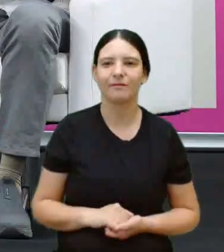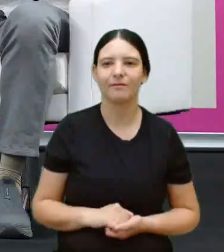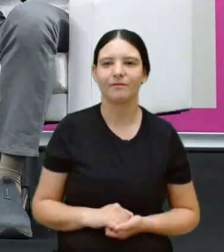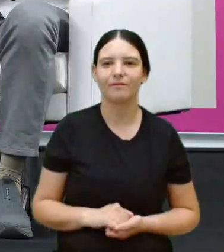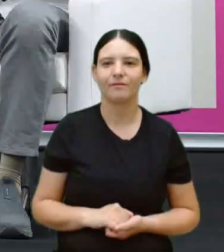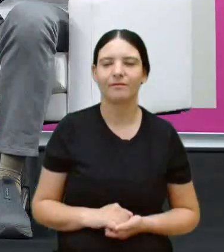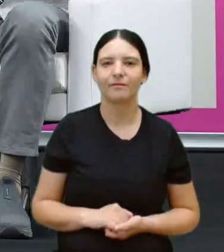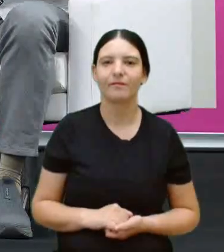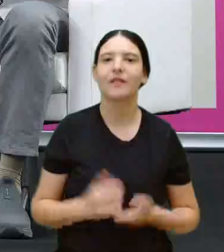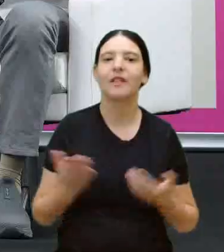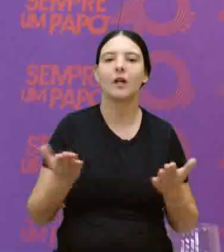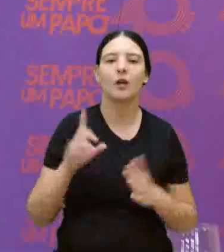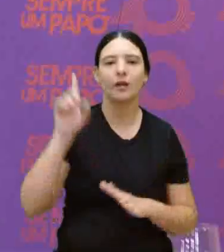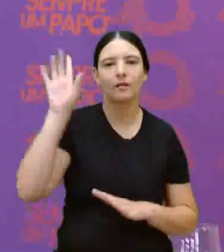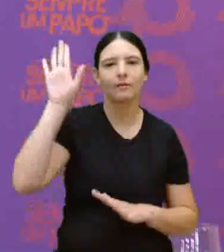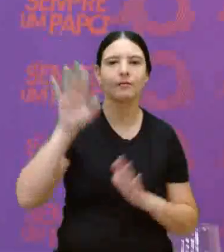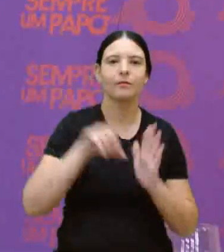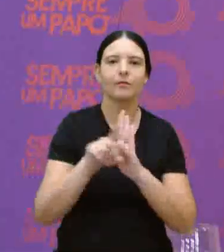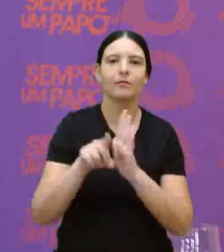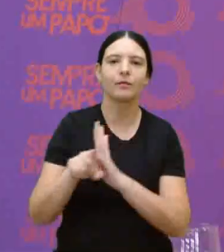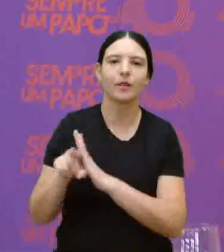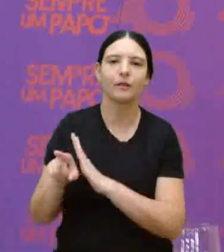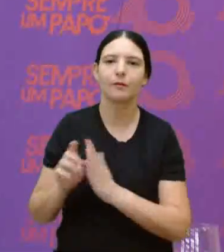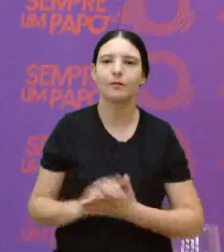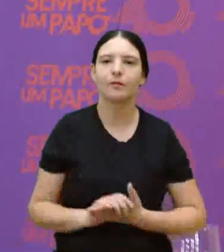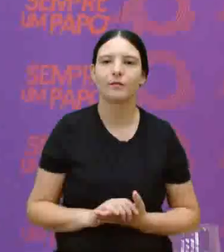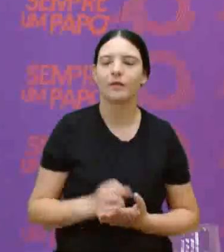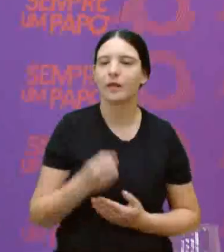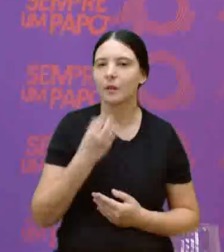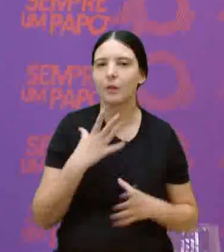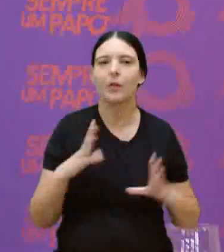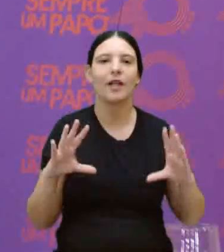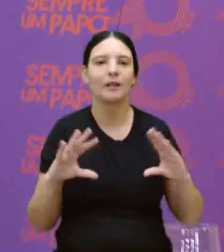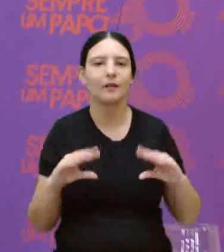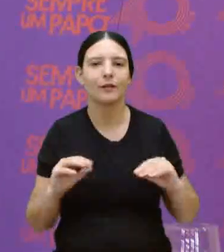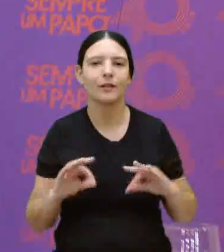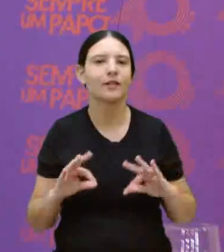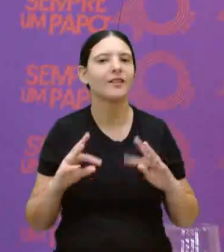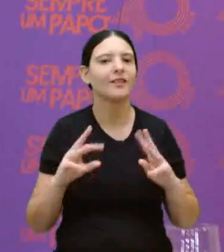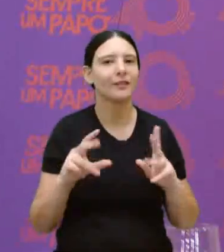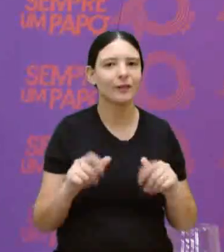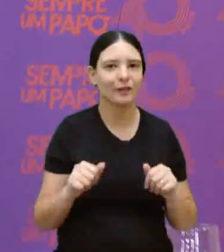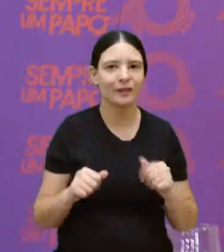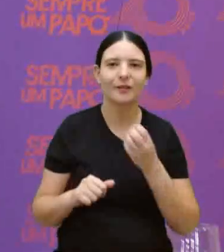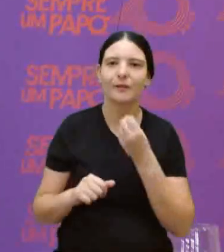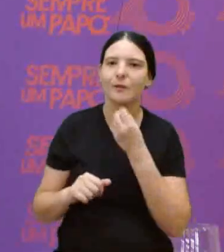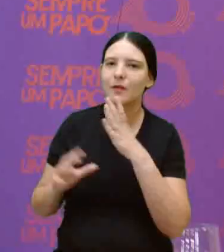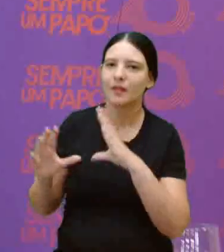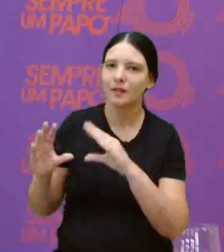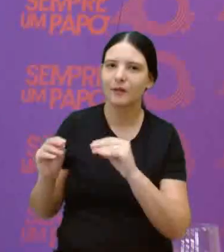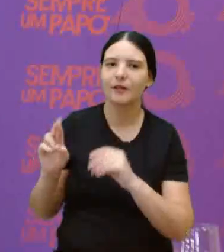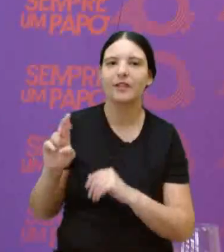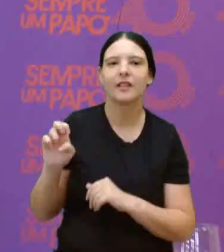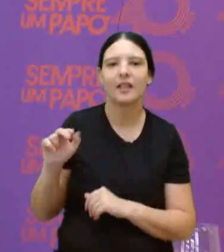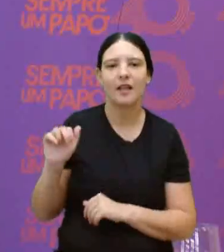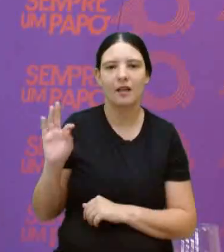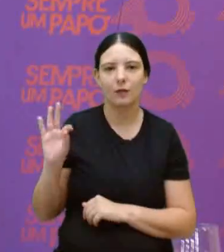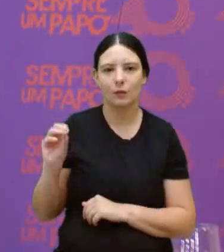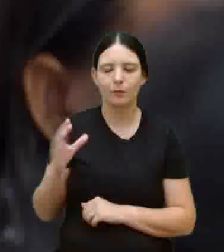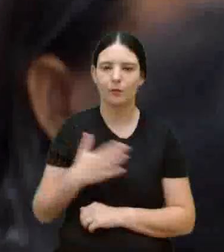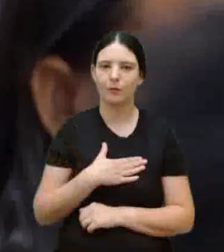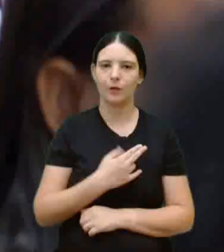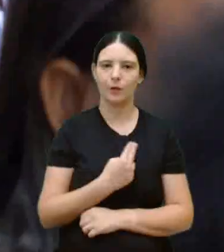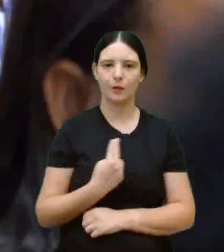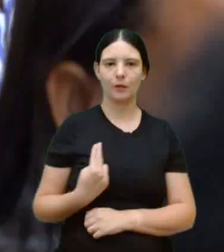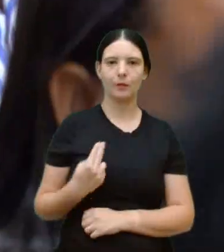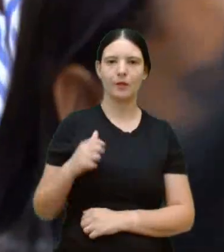perguntas, né, Joana? Boa noite a todos. Boa noite, Renato. Eu me chamo Ana. Mulher branca de cabelos compridos e